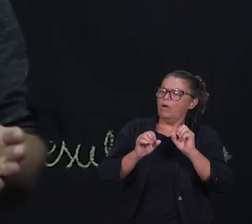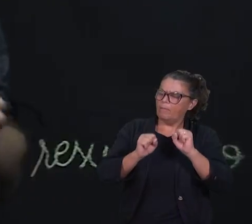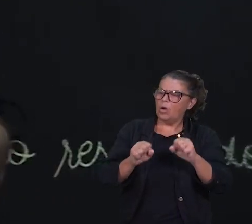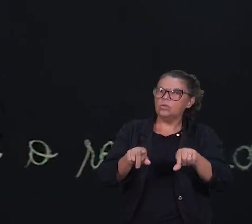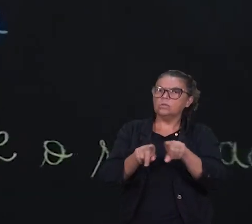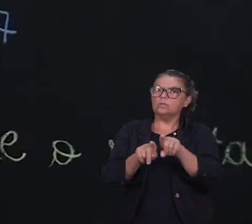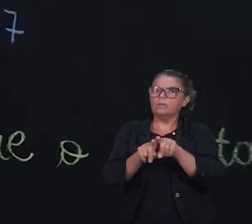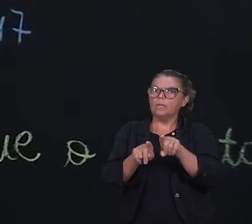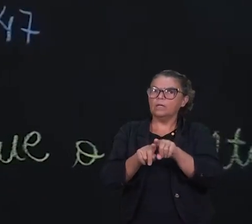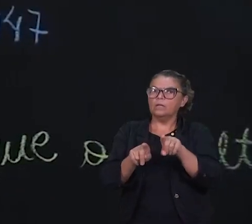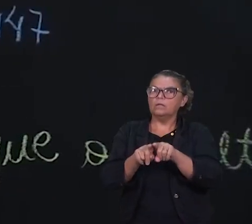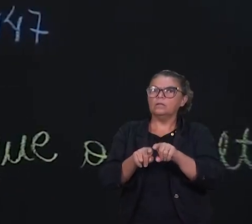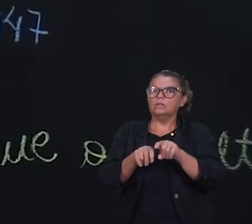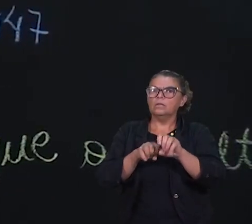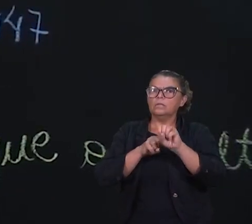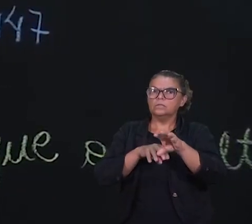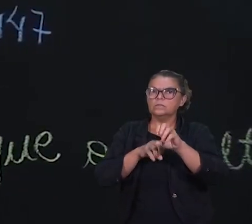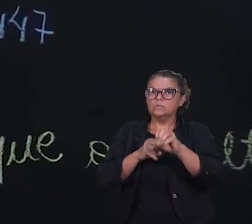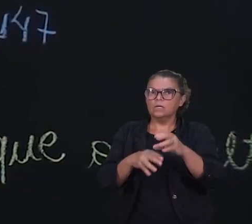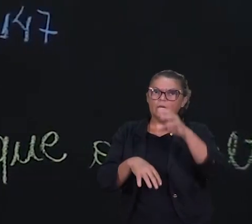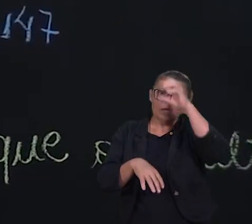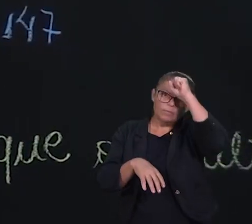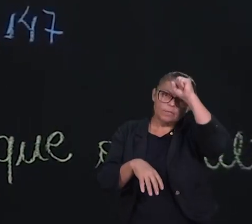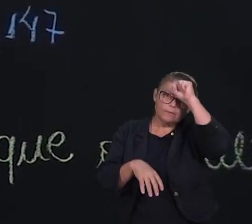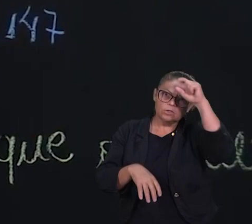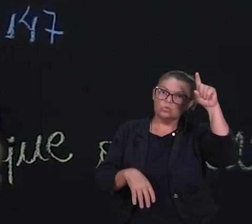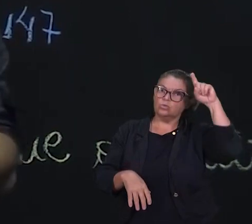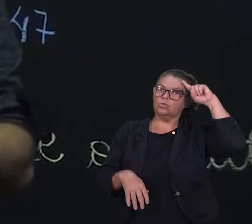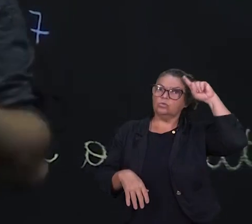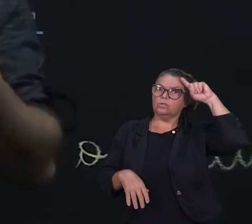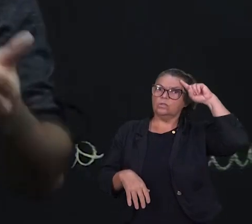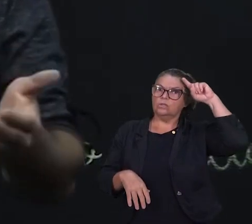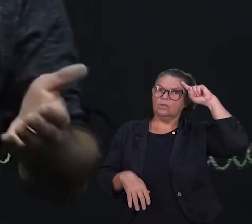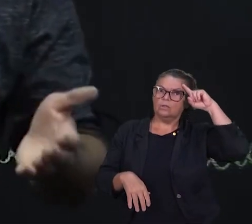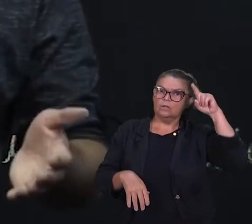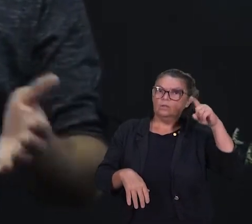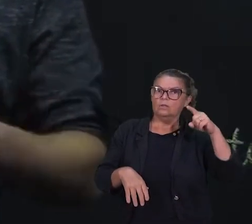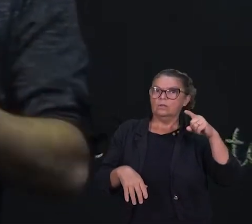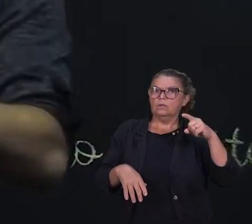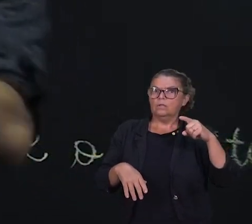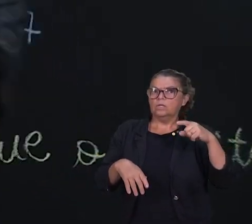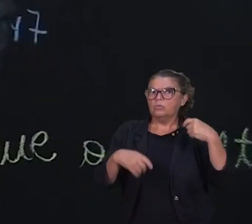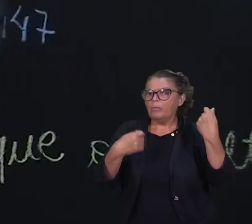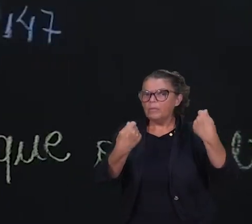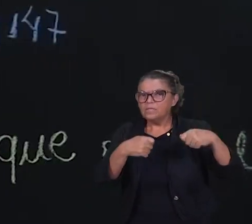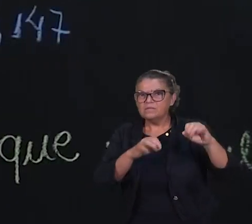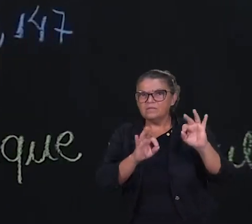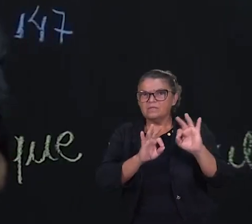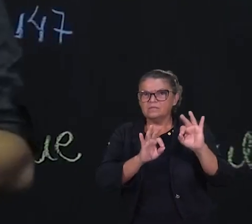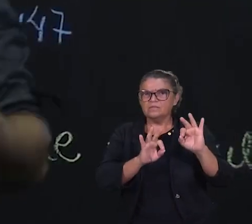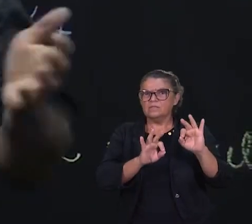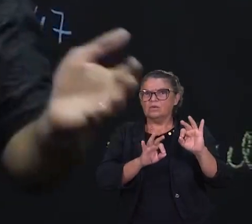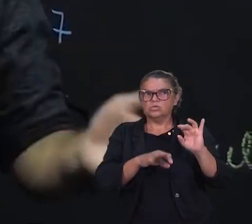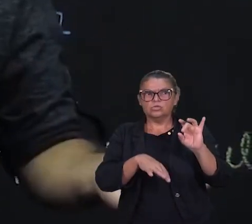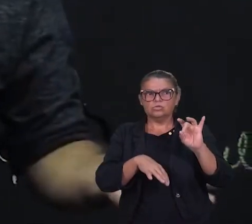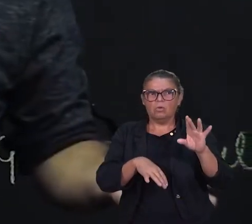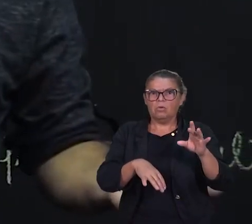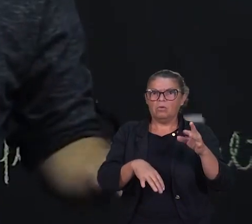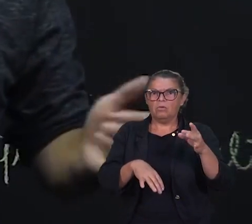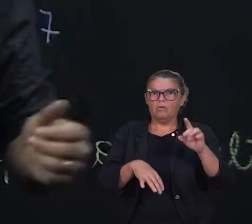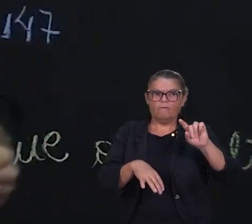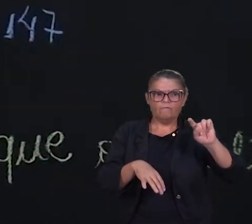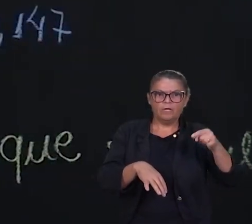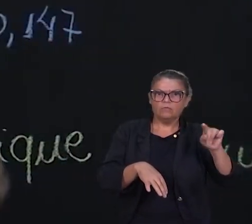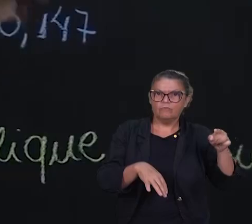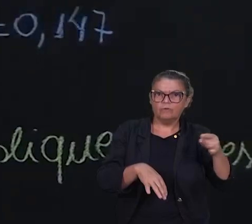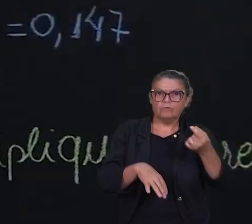posso trabalhar qualquer situação do nosso cotidiano também, sem a necessidade de ter dinheiro envolvida nessa